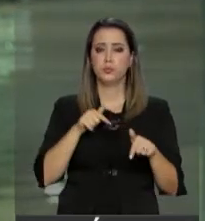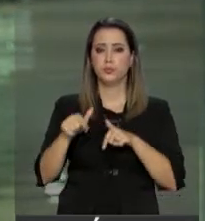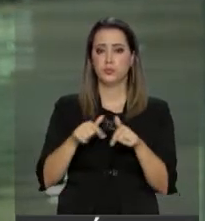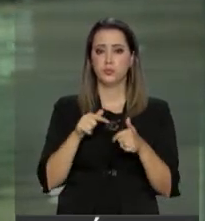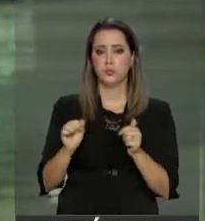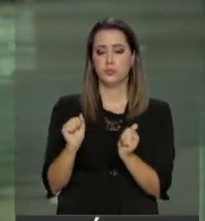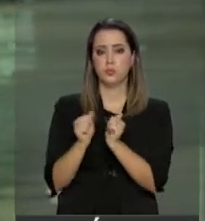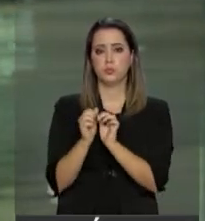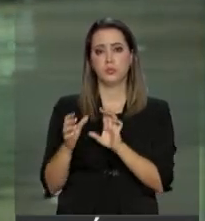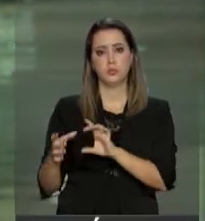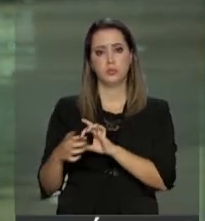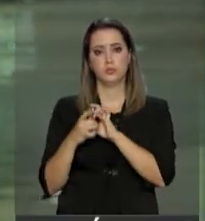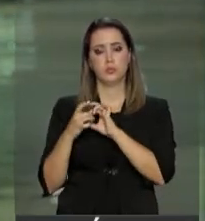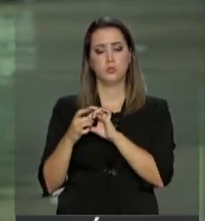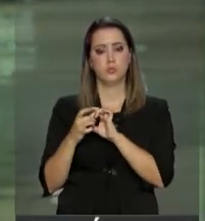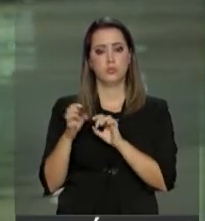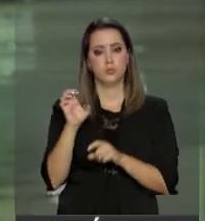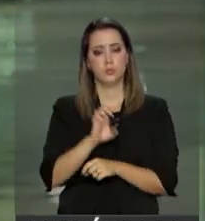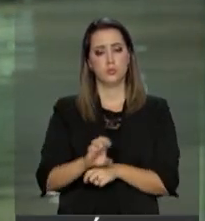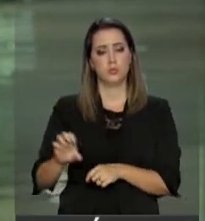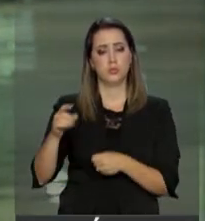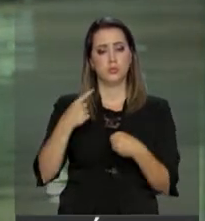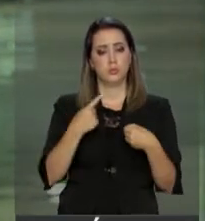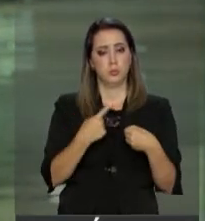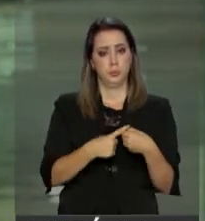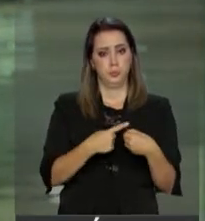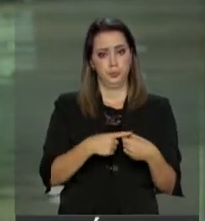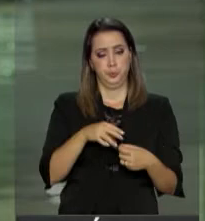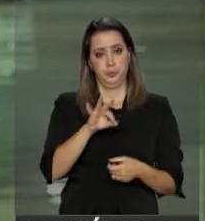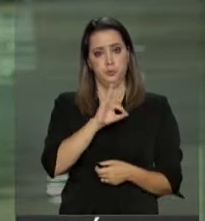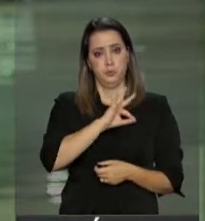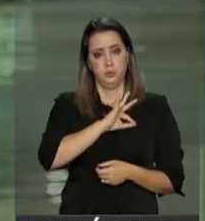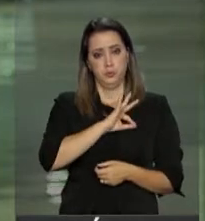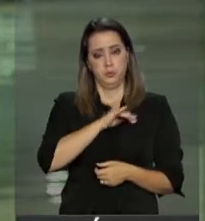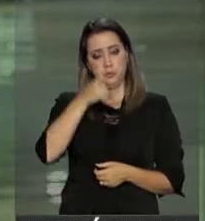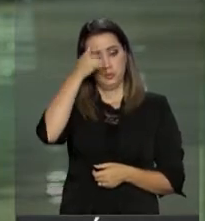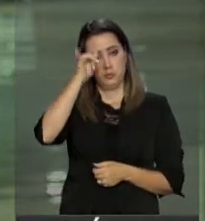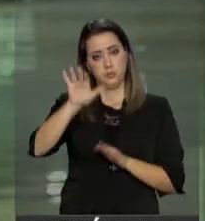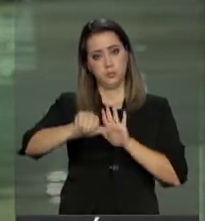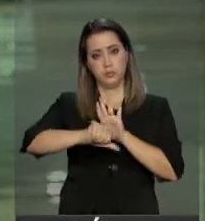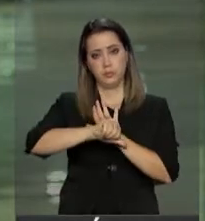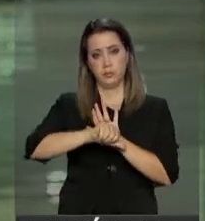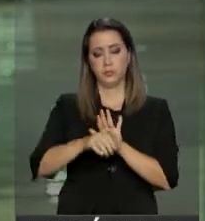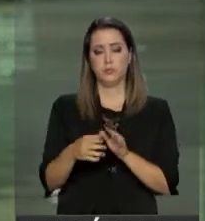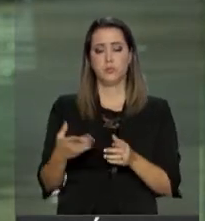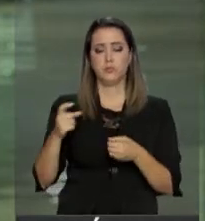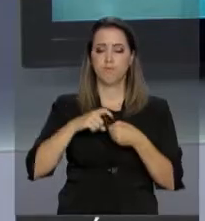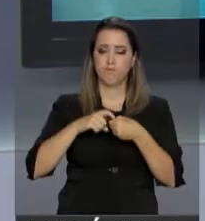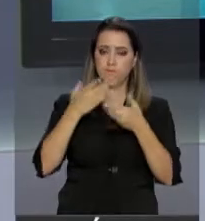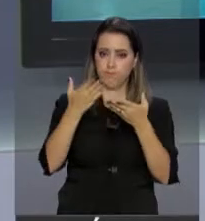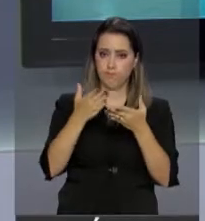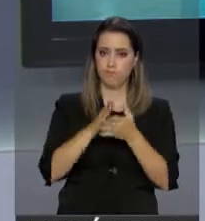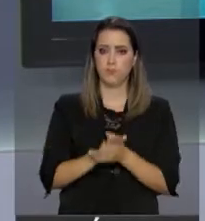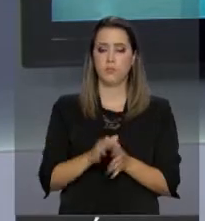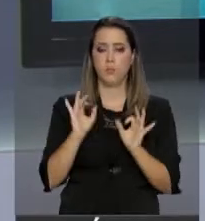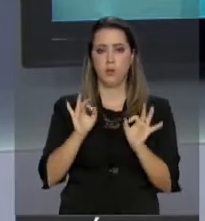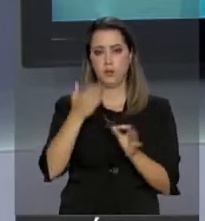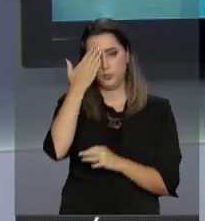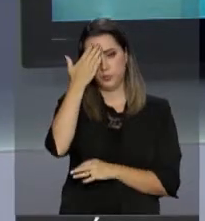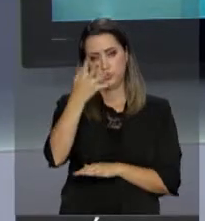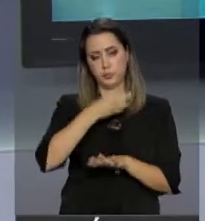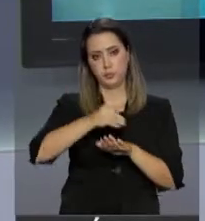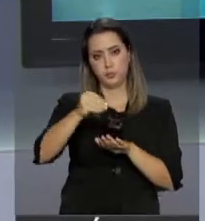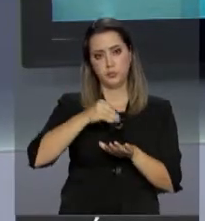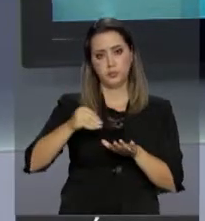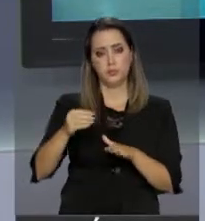integradas com as forças estaduais de segurança no combate ao crime organizado eu volto com você roberto está certo pablo obrigado a ir